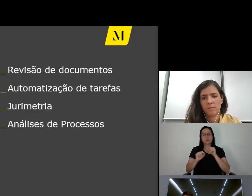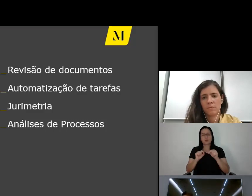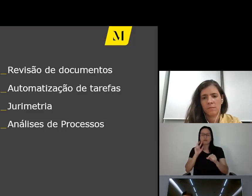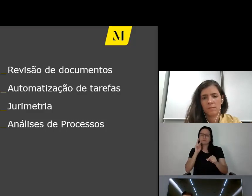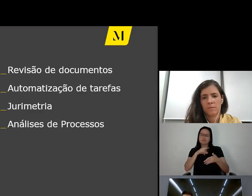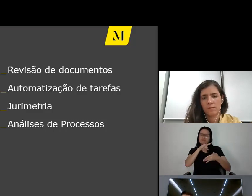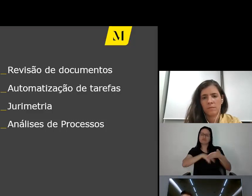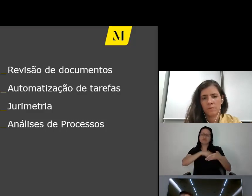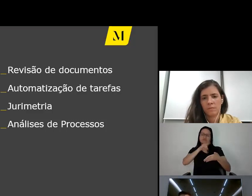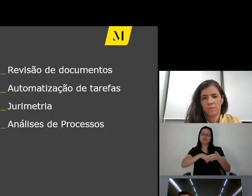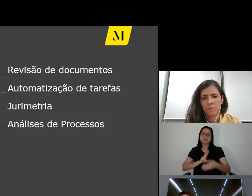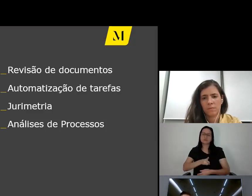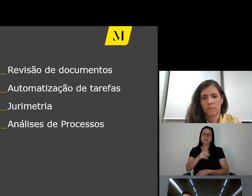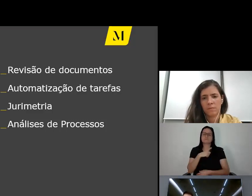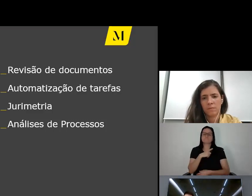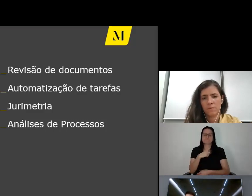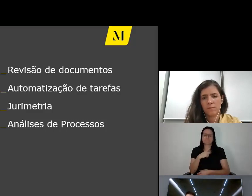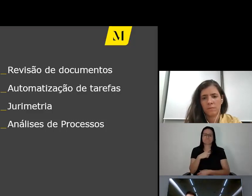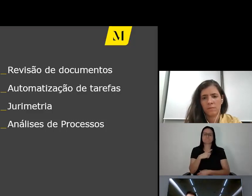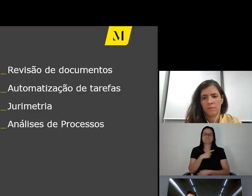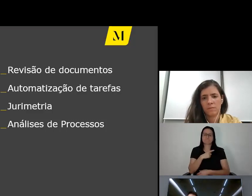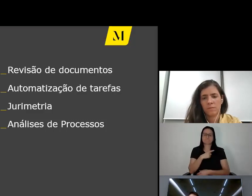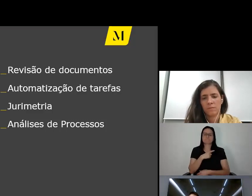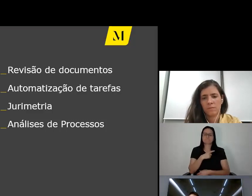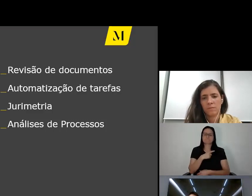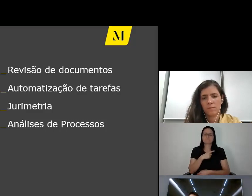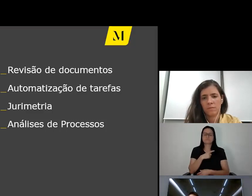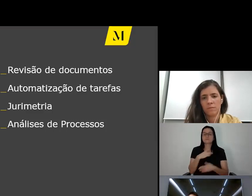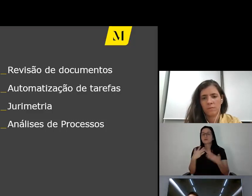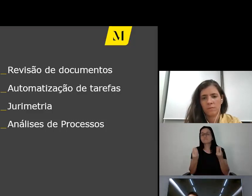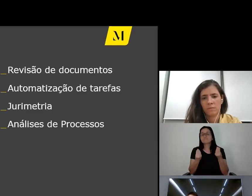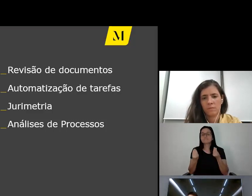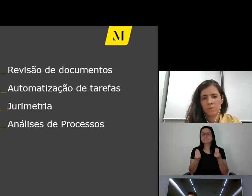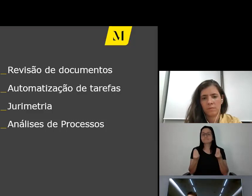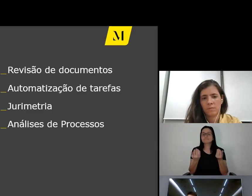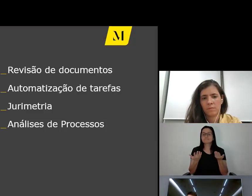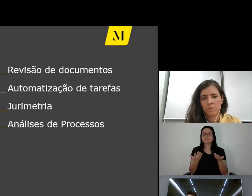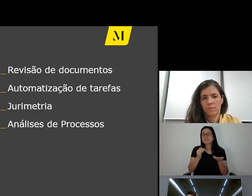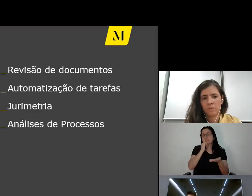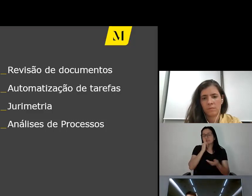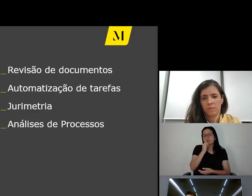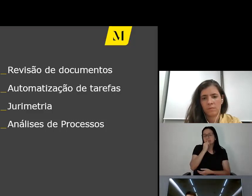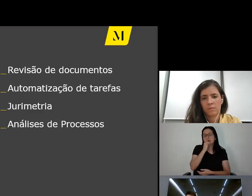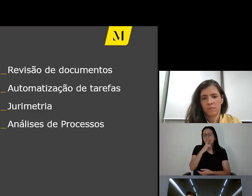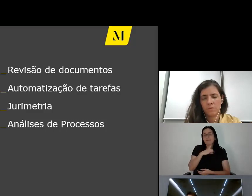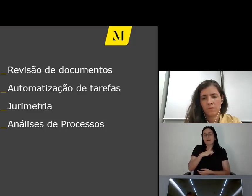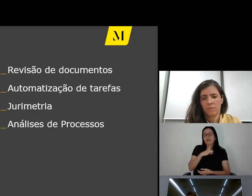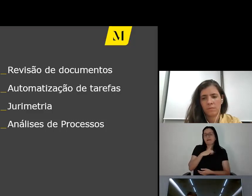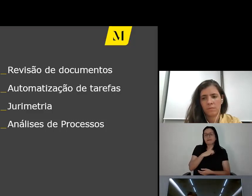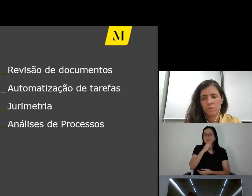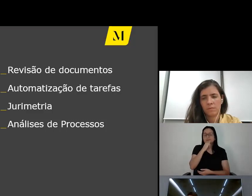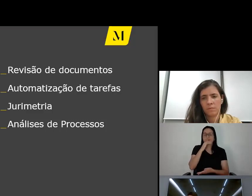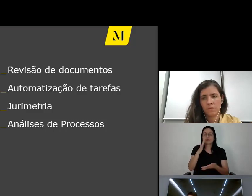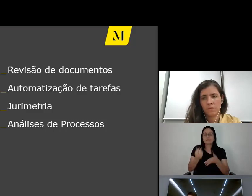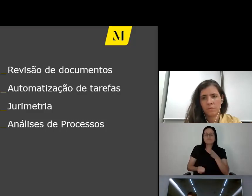faz nas empresas. A Marina entende muito mais disso do que eu. Mas um exemplo é criar soluções que também